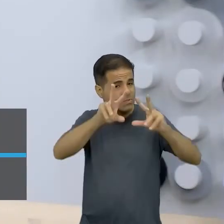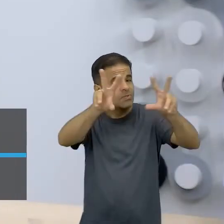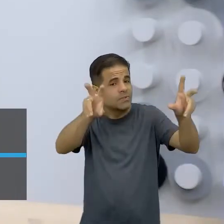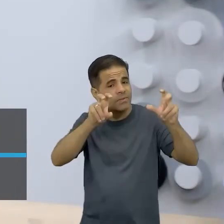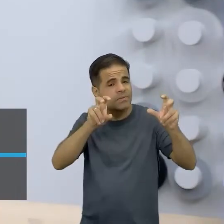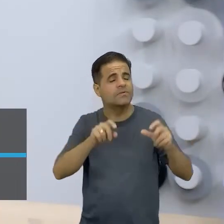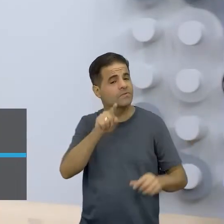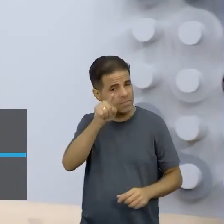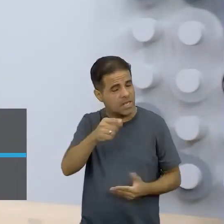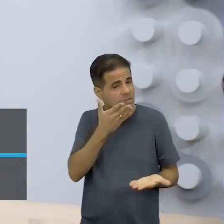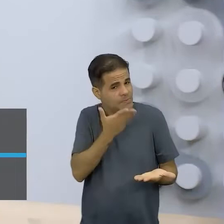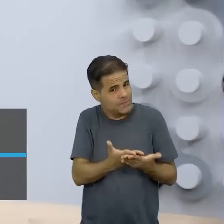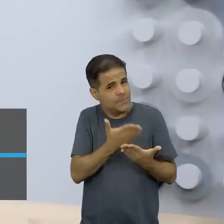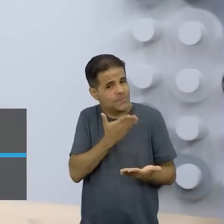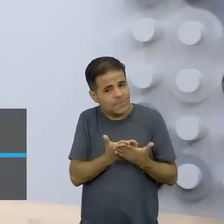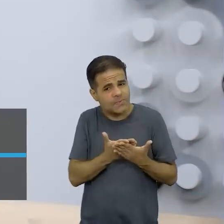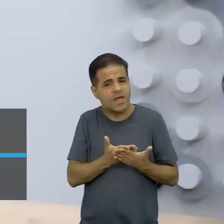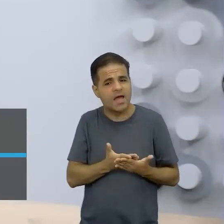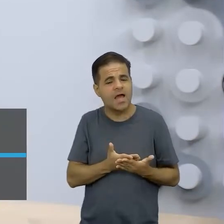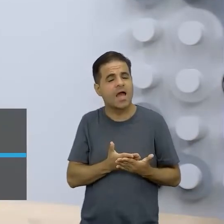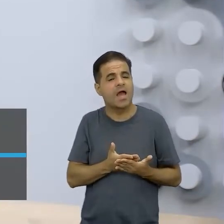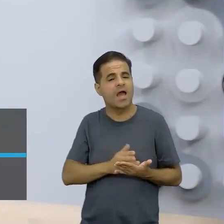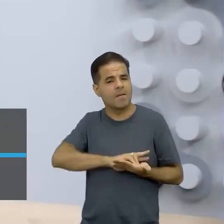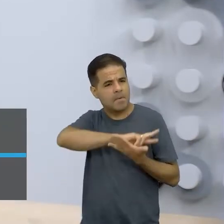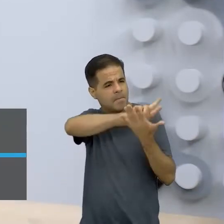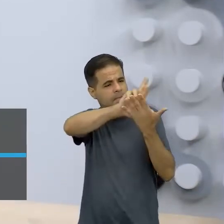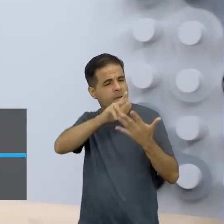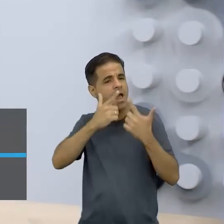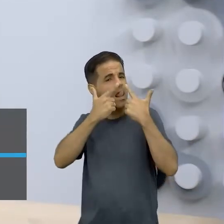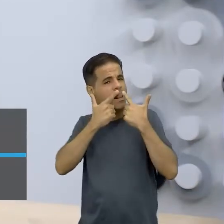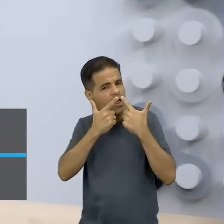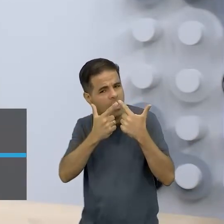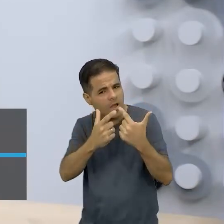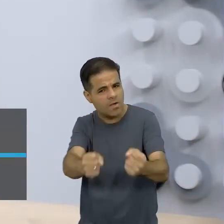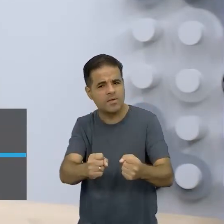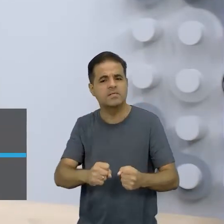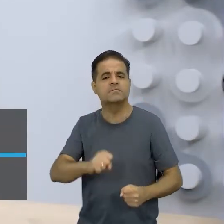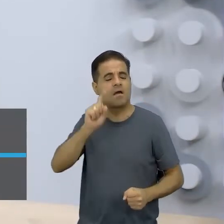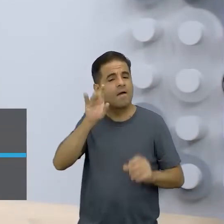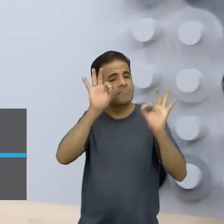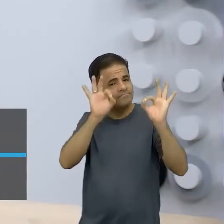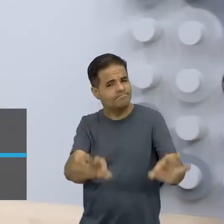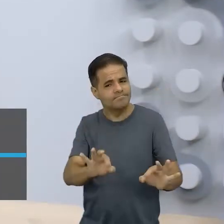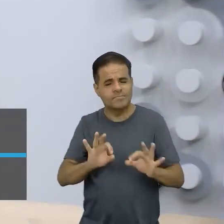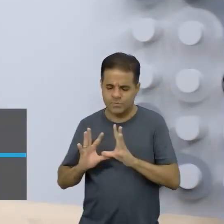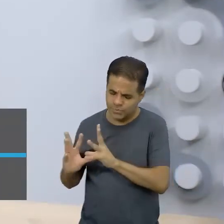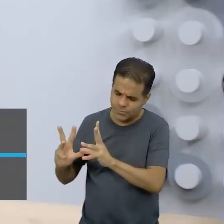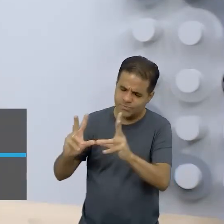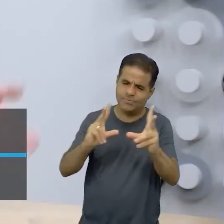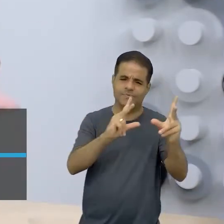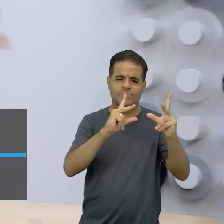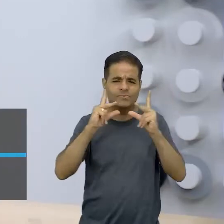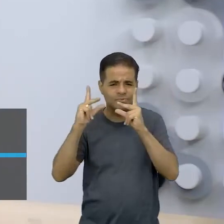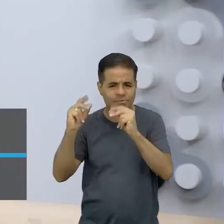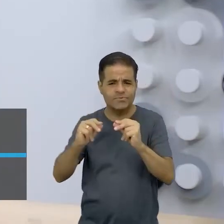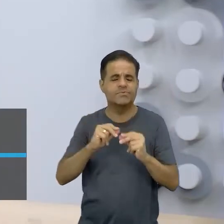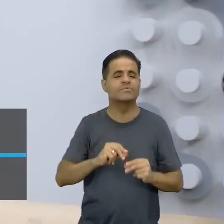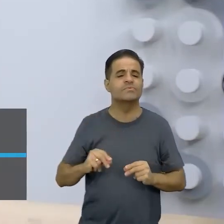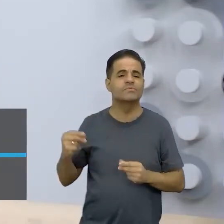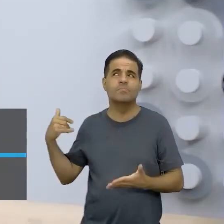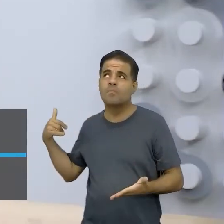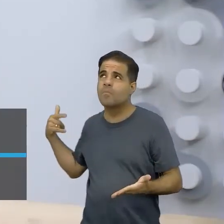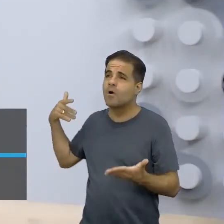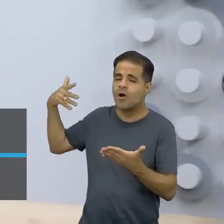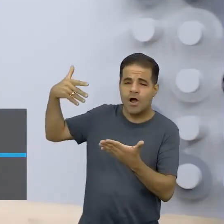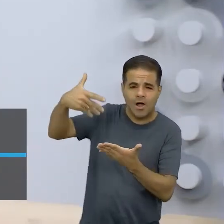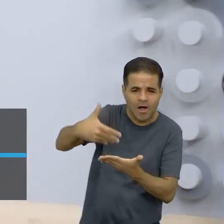de você estudar as variações linguísticas é exatamente toda essa historicidade que elas